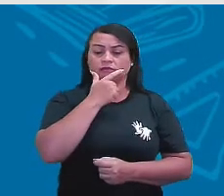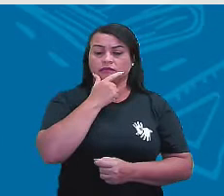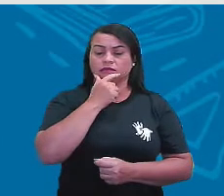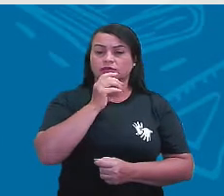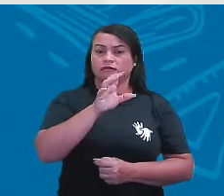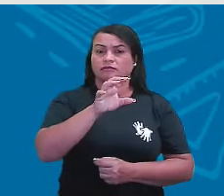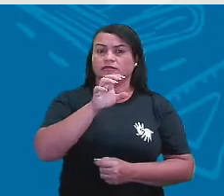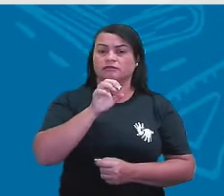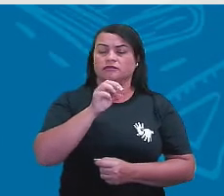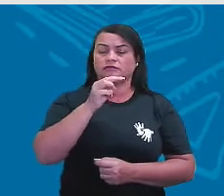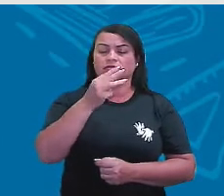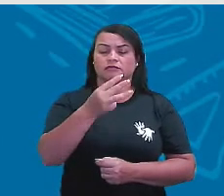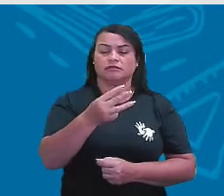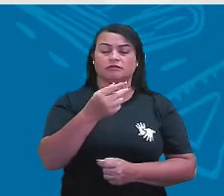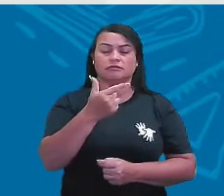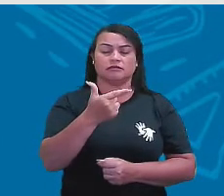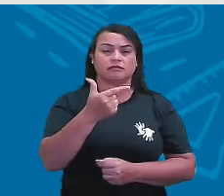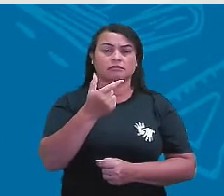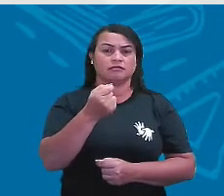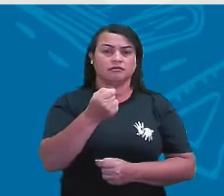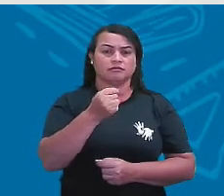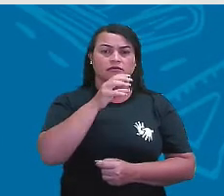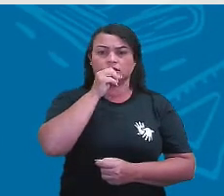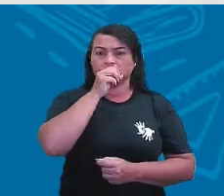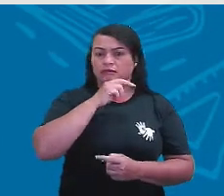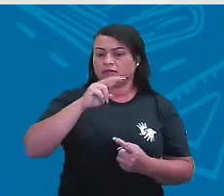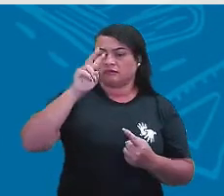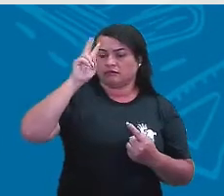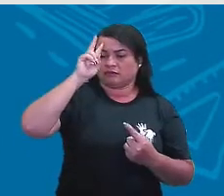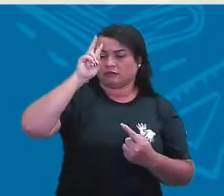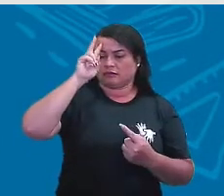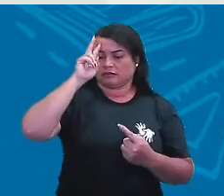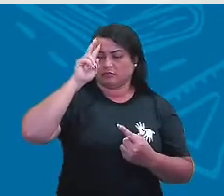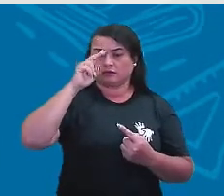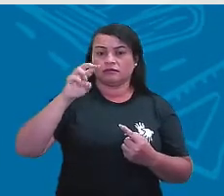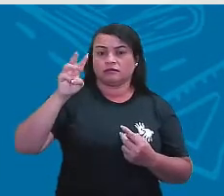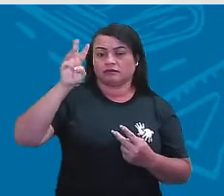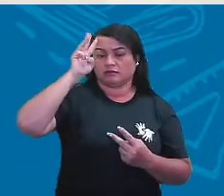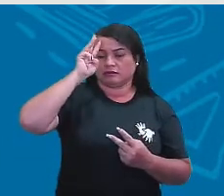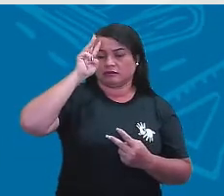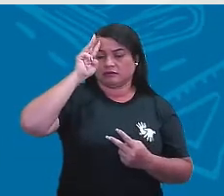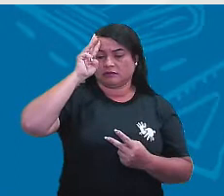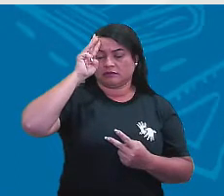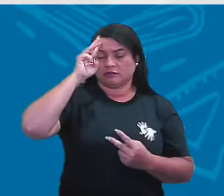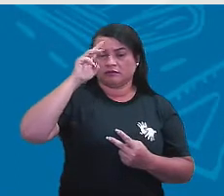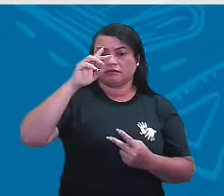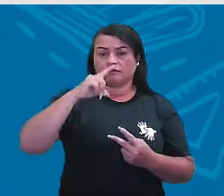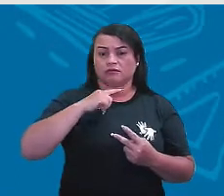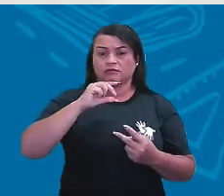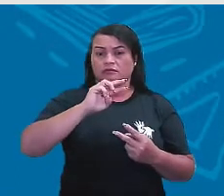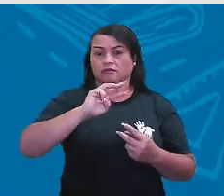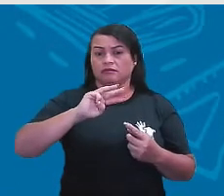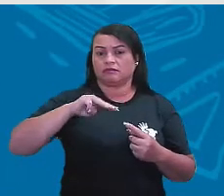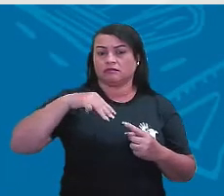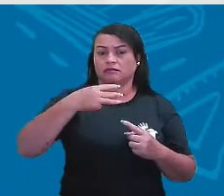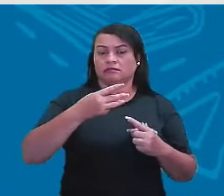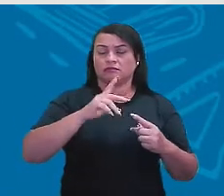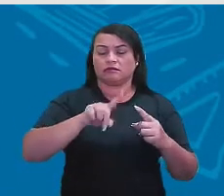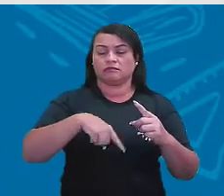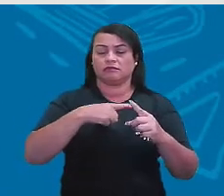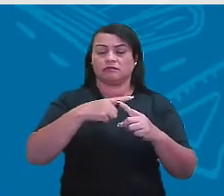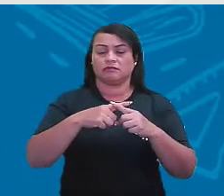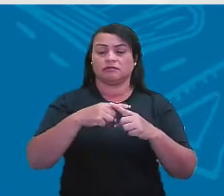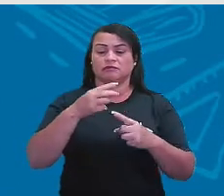retirou 320 laranjas na segunda. Na terça, ele retirou o triplo dessa quantidade. Então, ele quer o